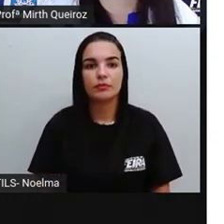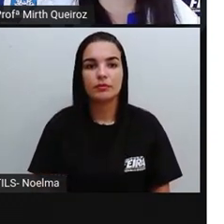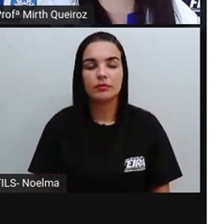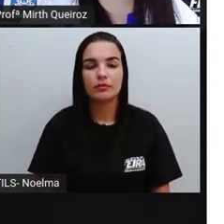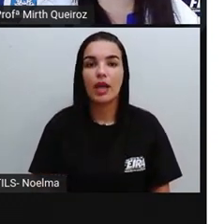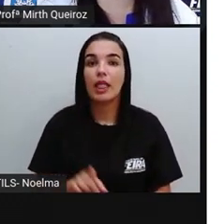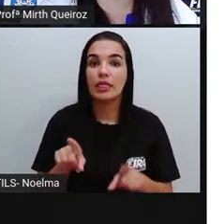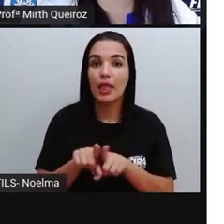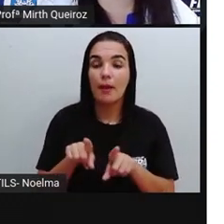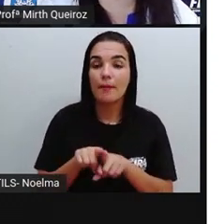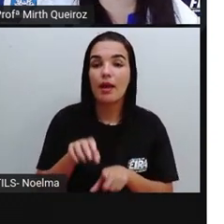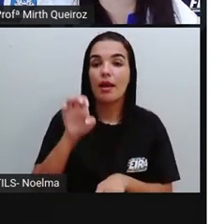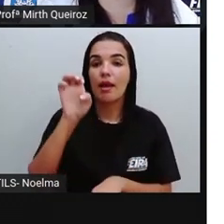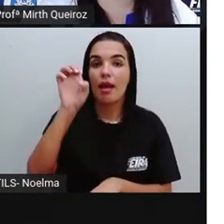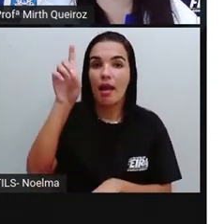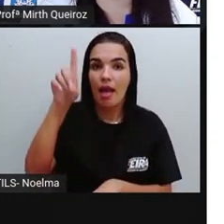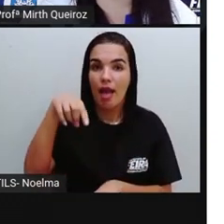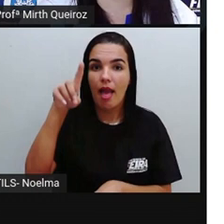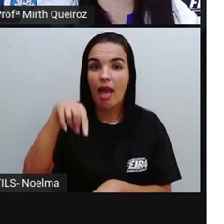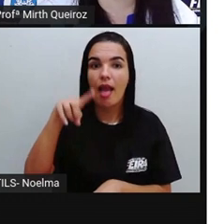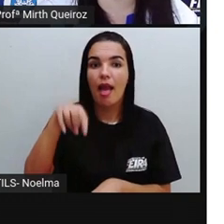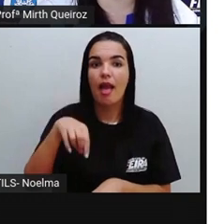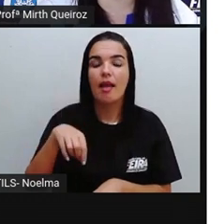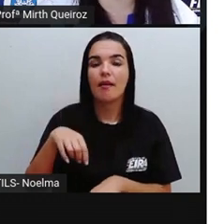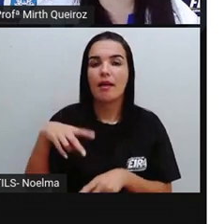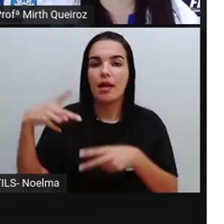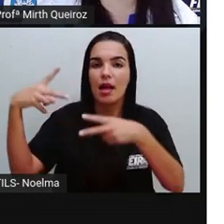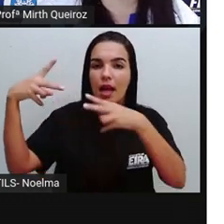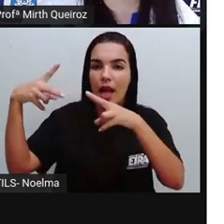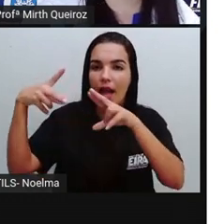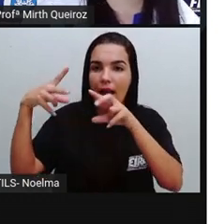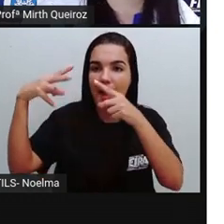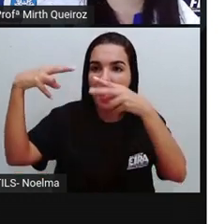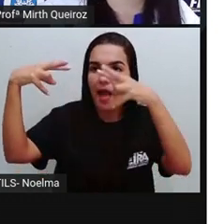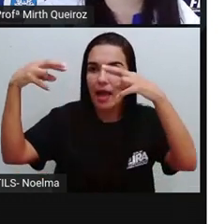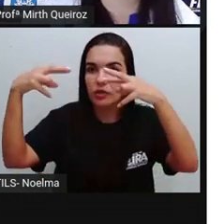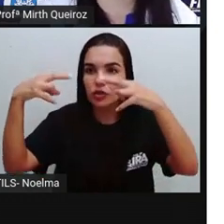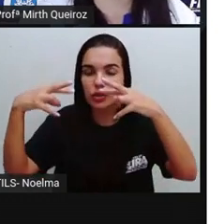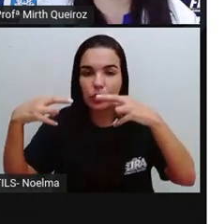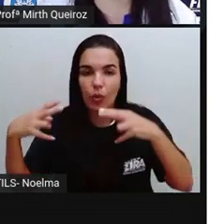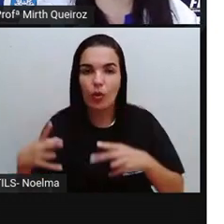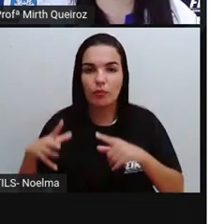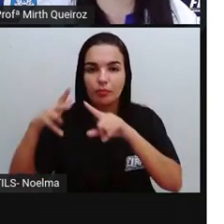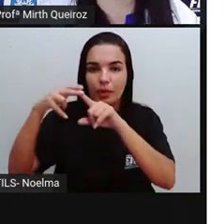É coeditor da revista Malas Artes, entre